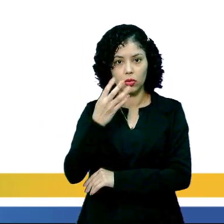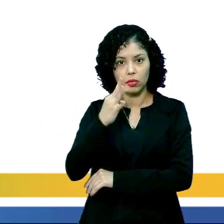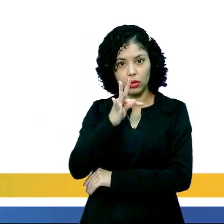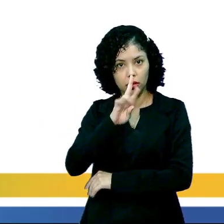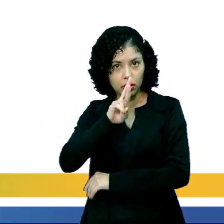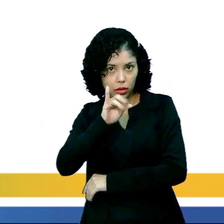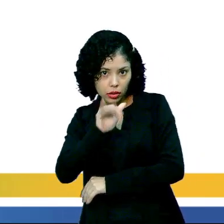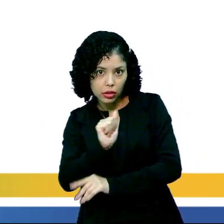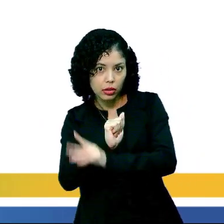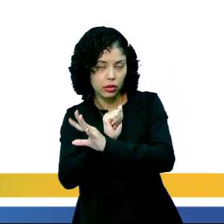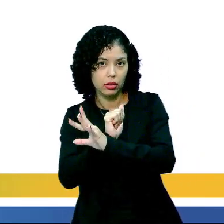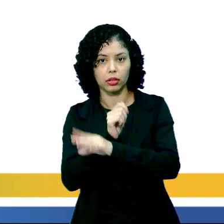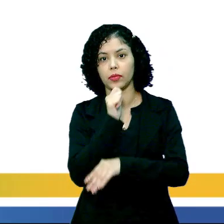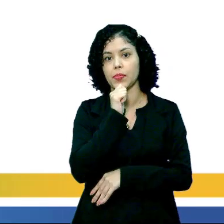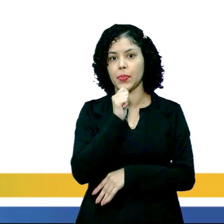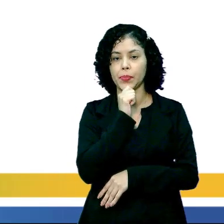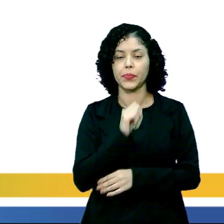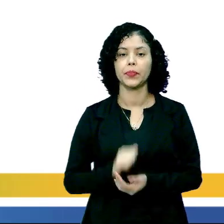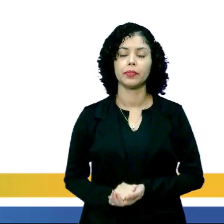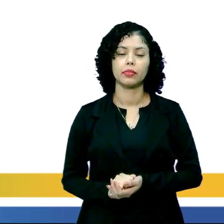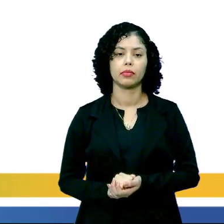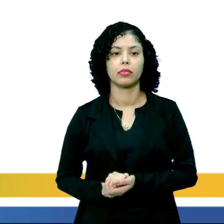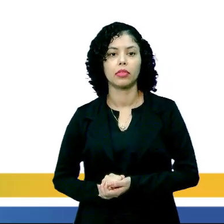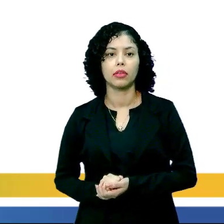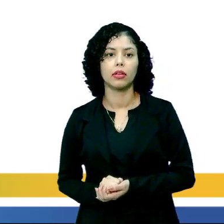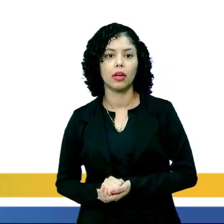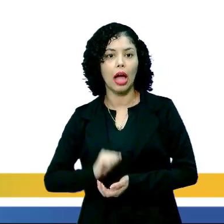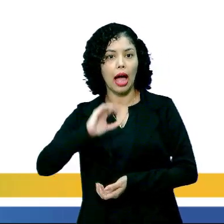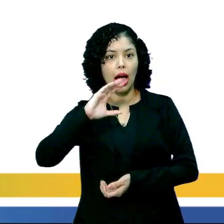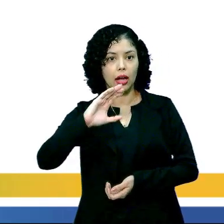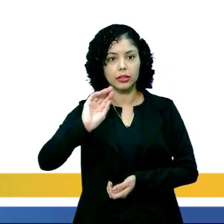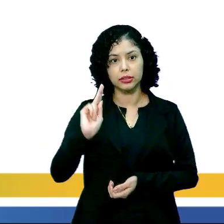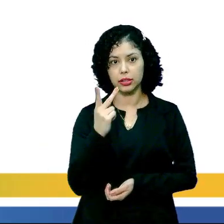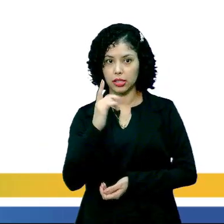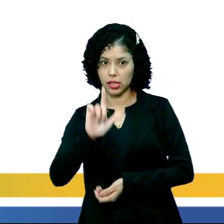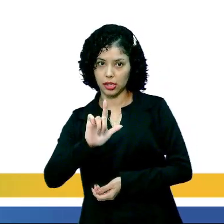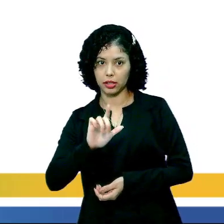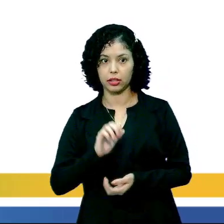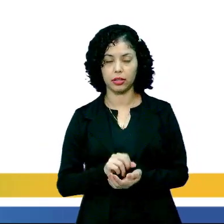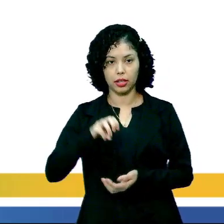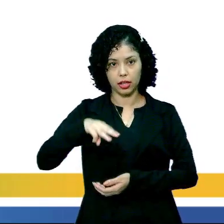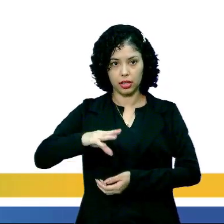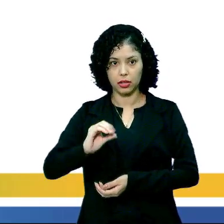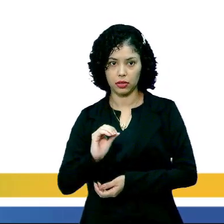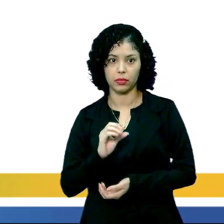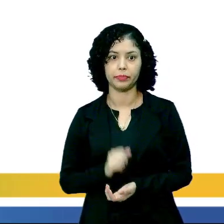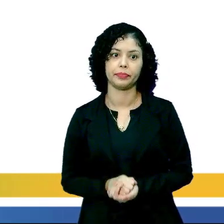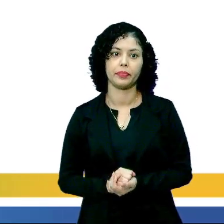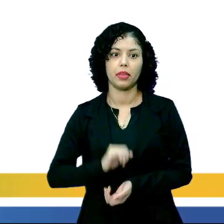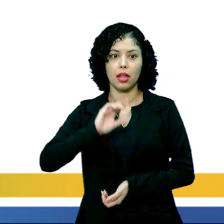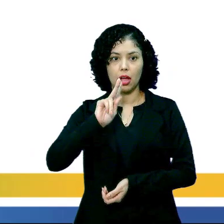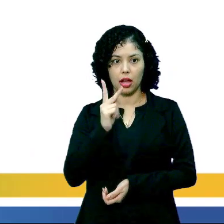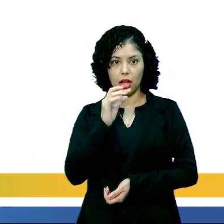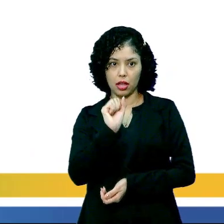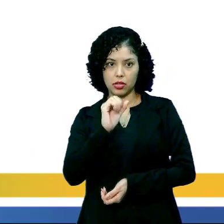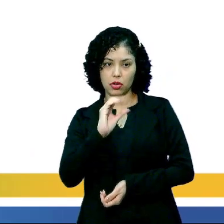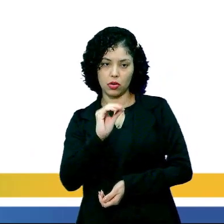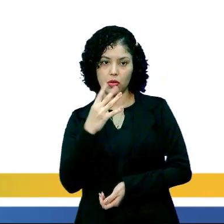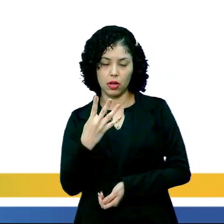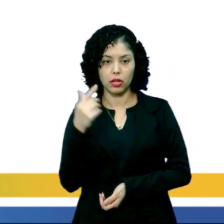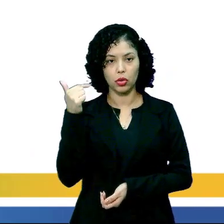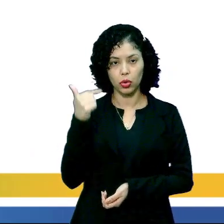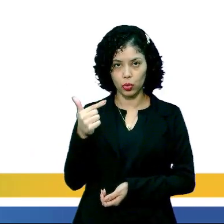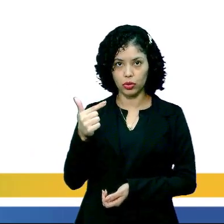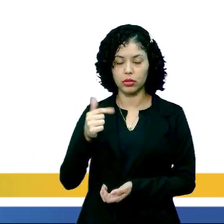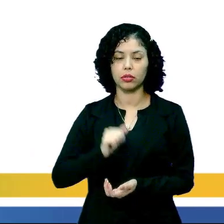também só acompanhar os exemplos aí na tela o hcl só tem um hidrogênio então ele é monoácido o H2SO4 que é o sulfúrico